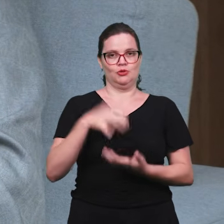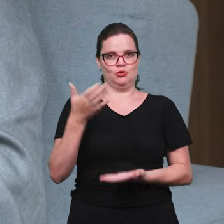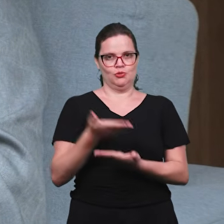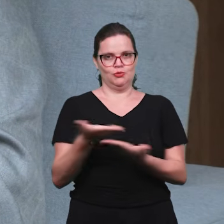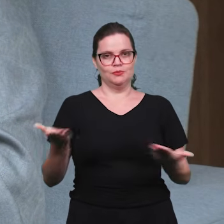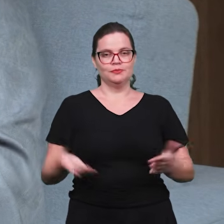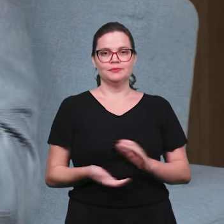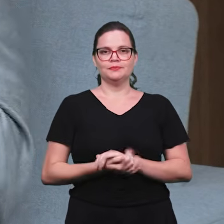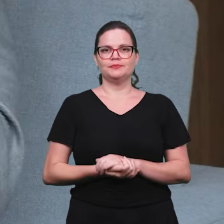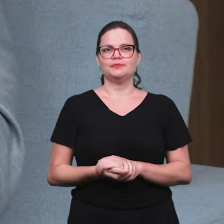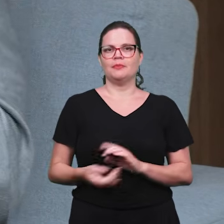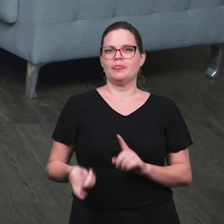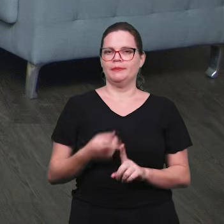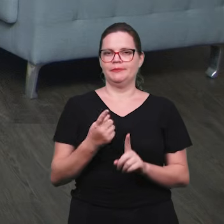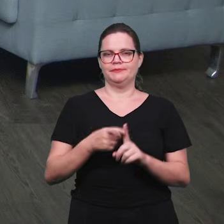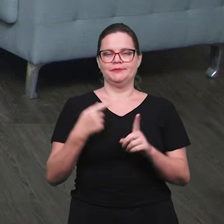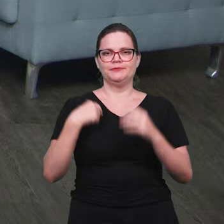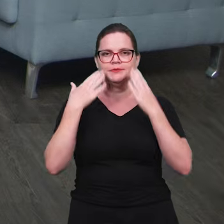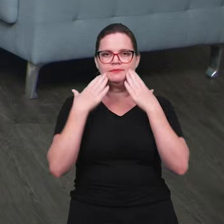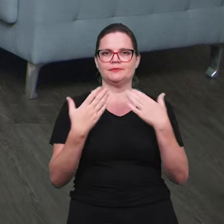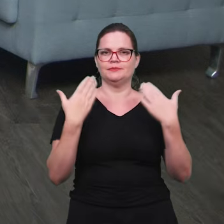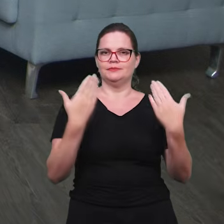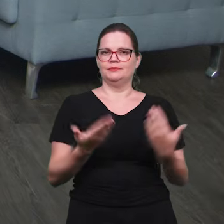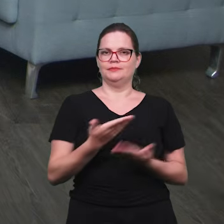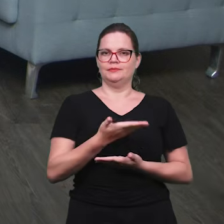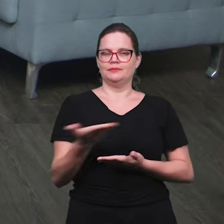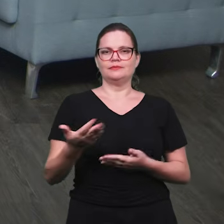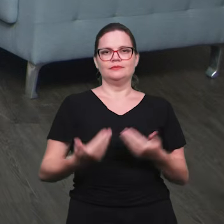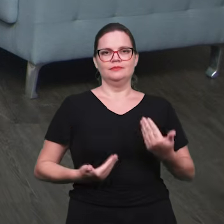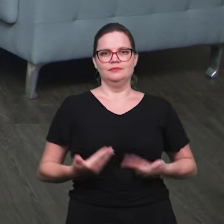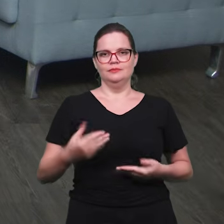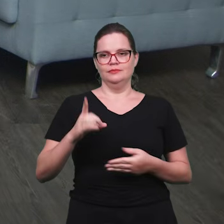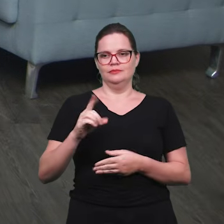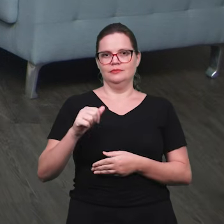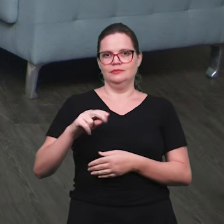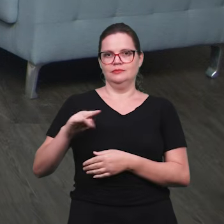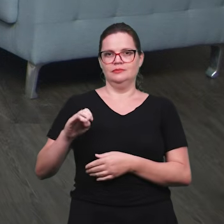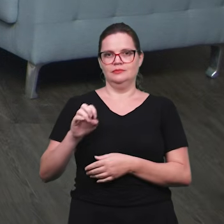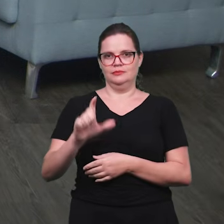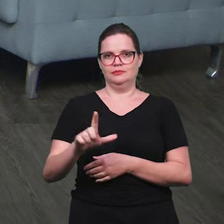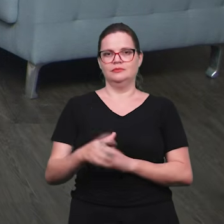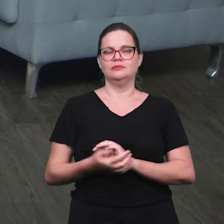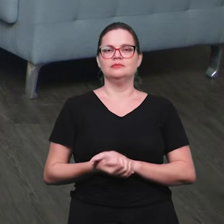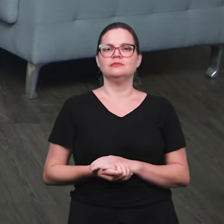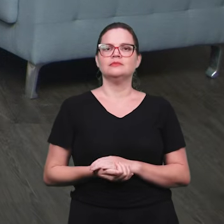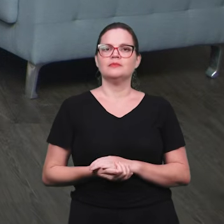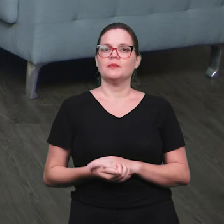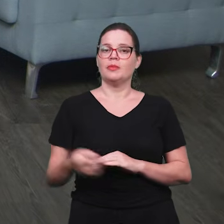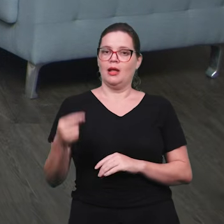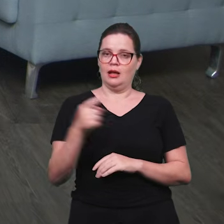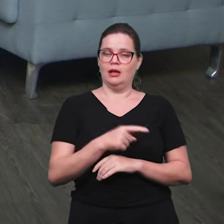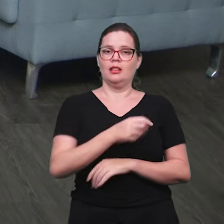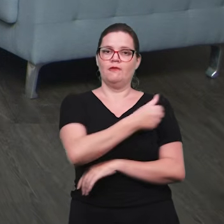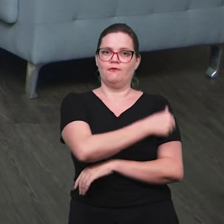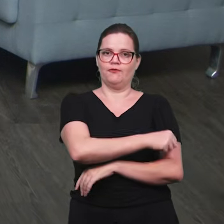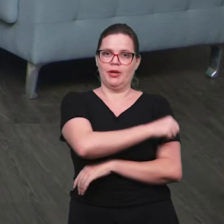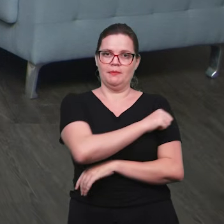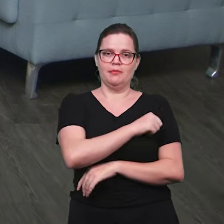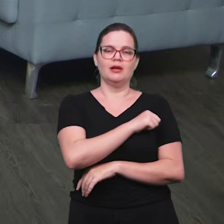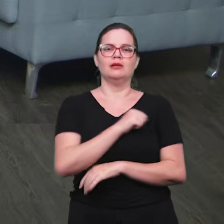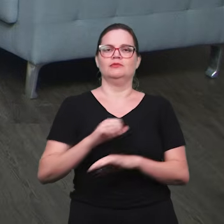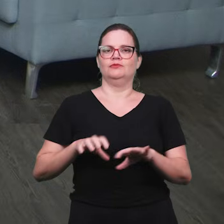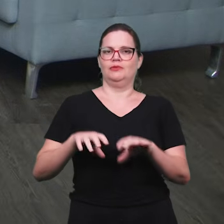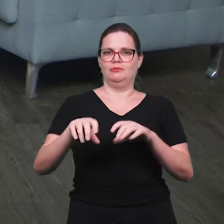pessoa idosa. Primeiramente, quero aqui apresentar o nosso irmão Daniel Perini de Souza, ele que é enfermeiro